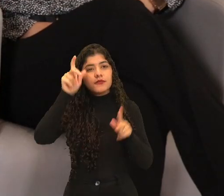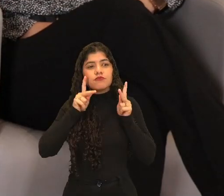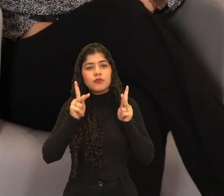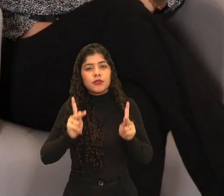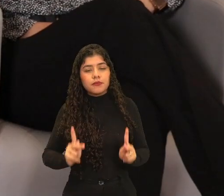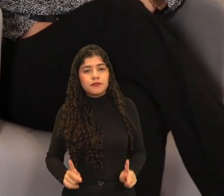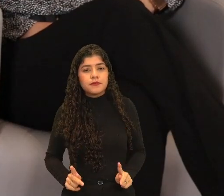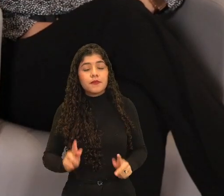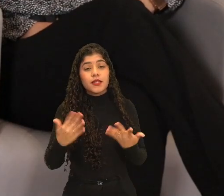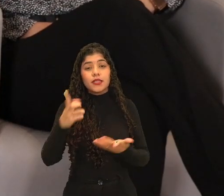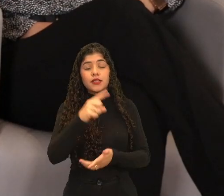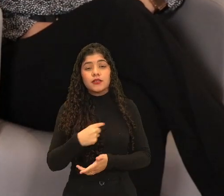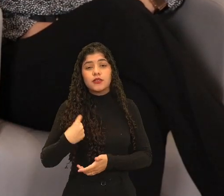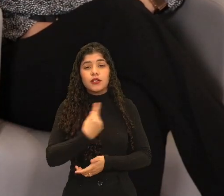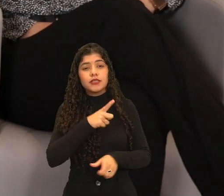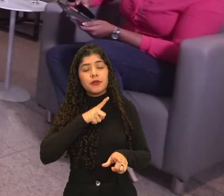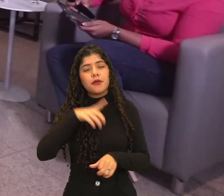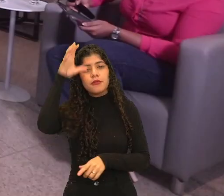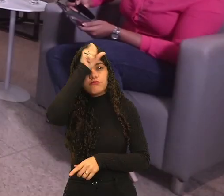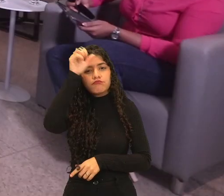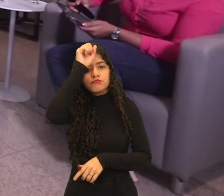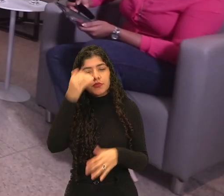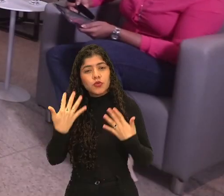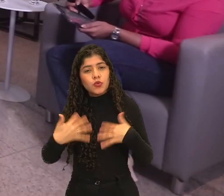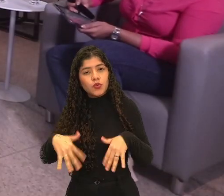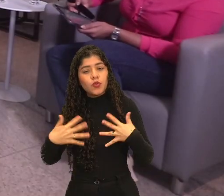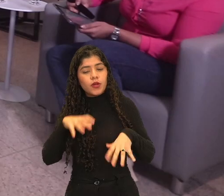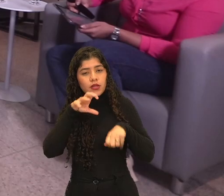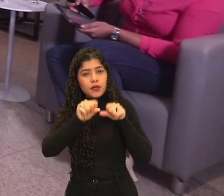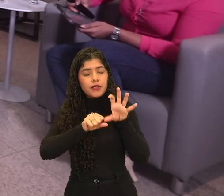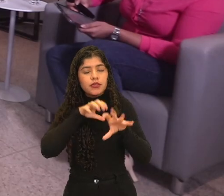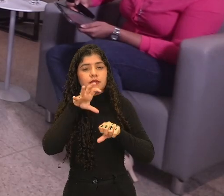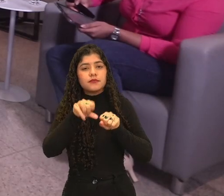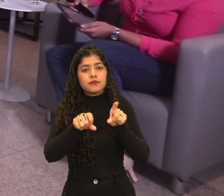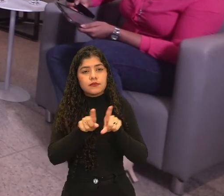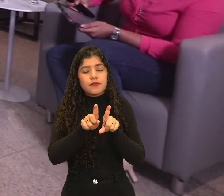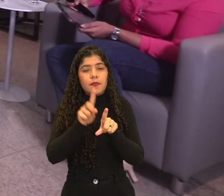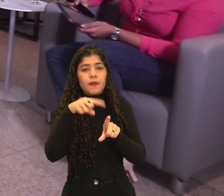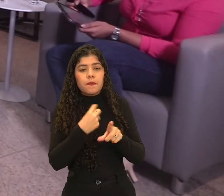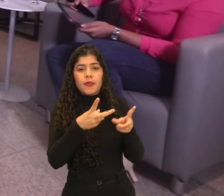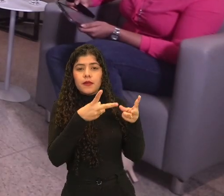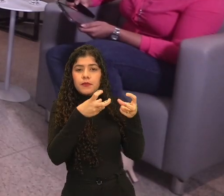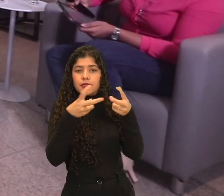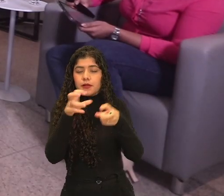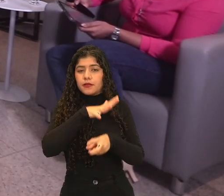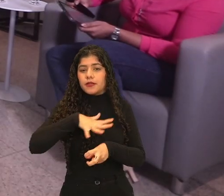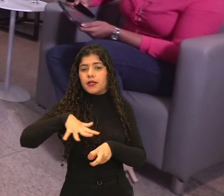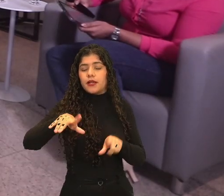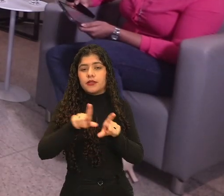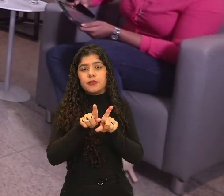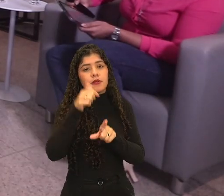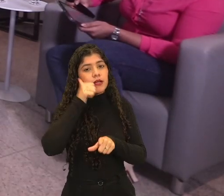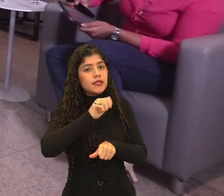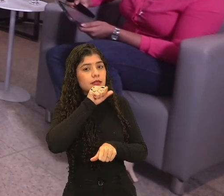né? Então a gente aprendeu bastante e também buscou, assim, a gente percebe, de modo geral, quando as mães recebem também